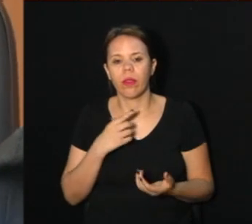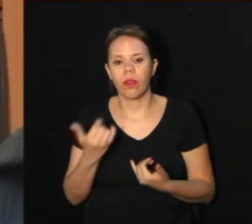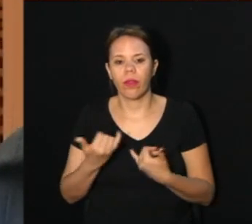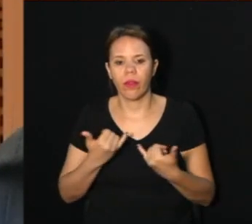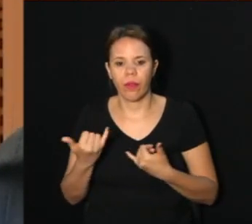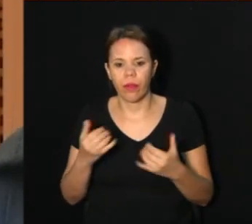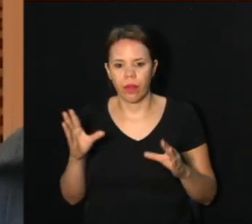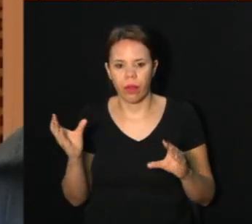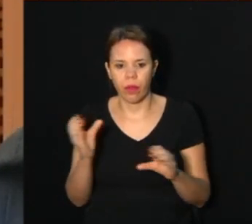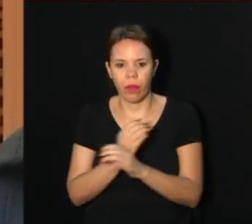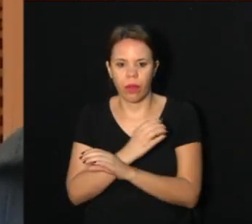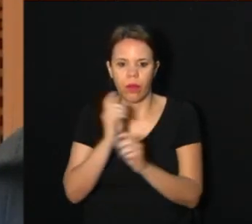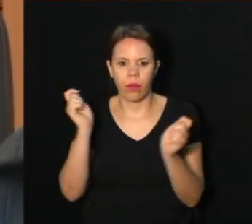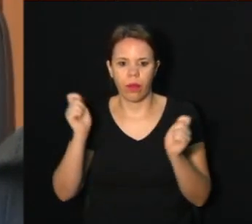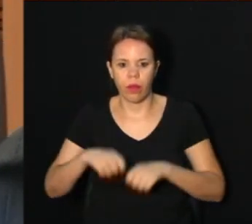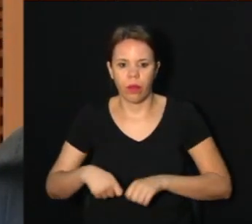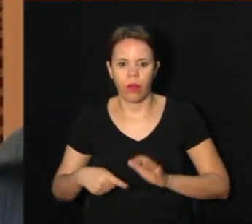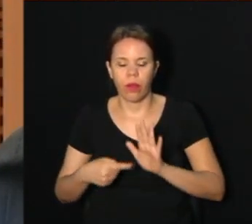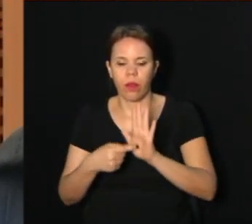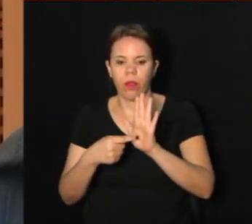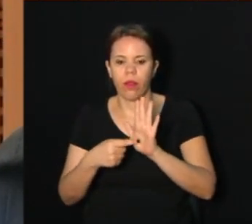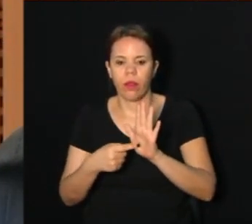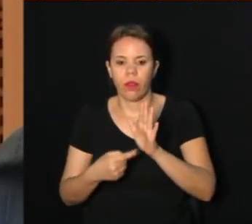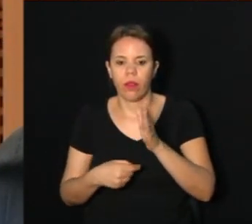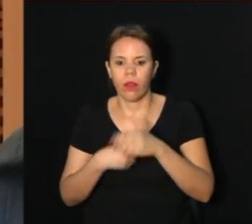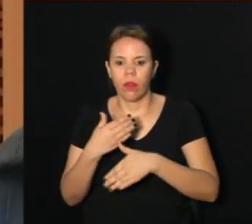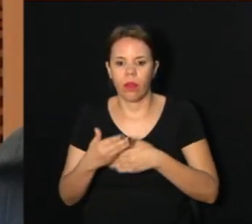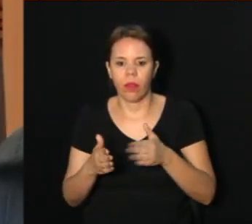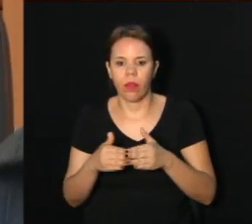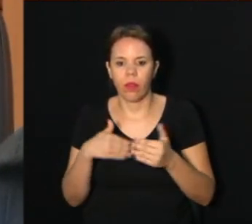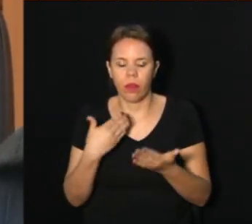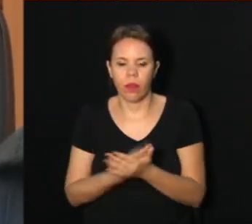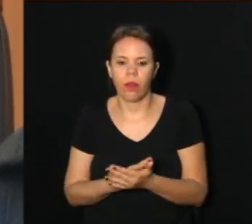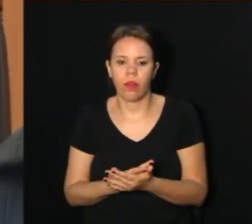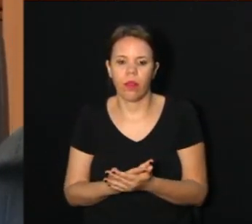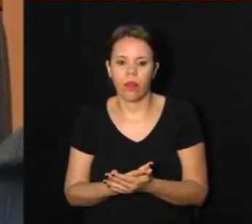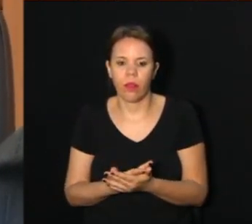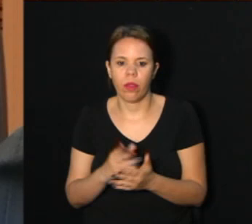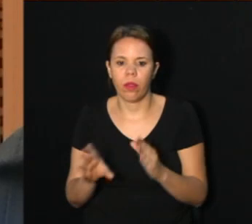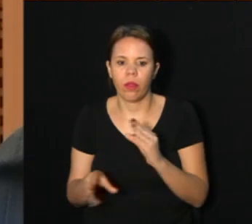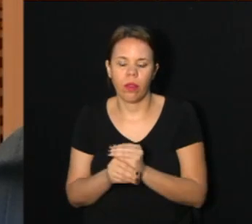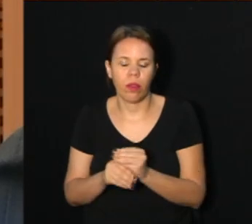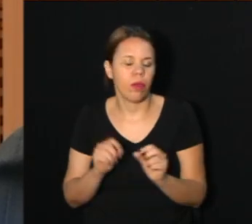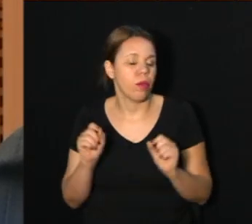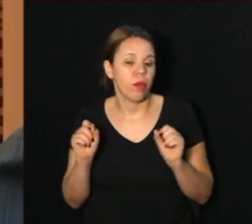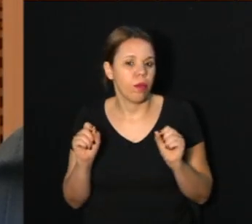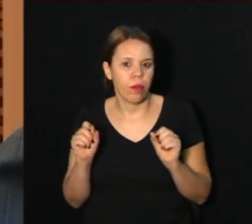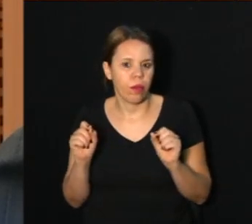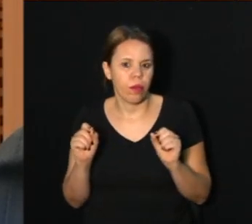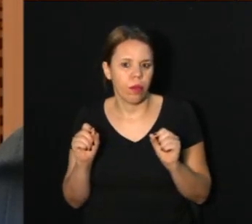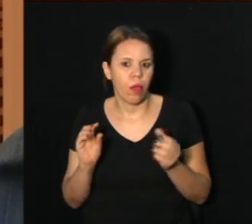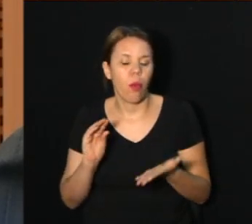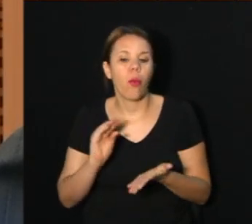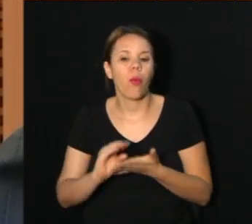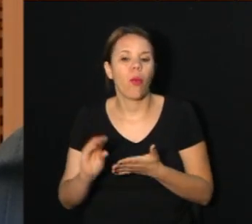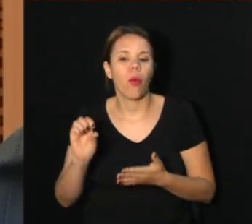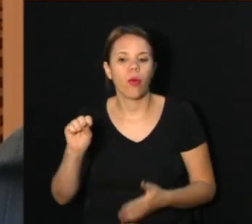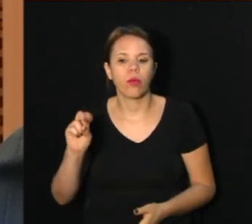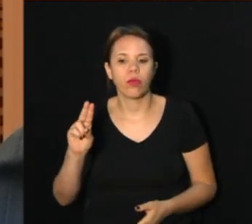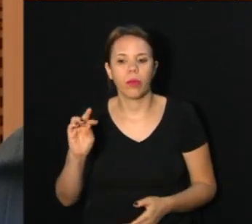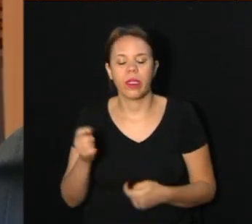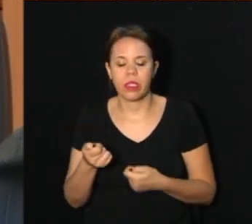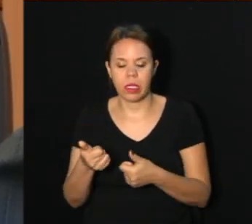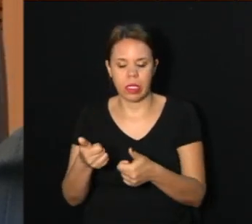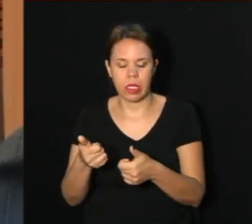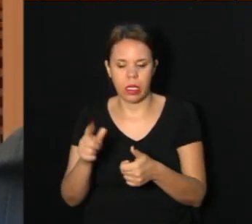mais completas possíveis nas suas ponderações e eventuais emendas. Complementando a questão da verba sucumbencial, conforme foi muito